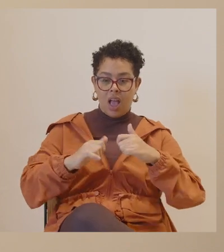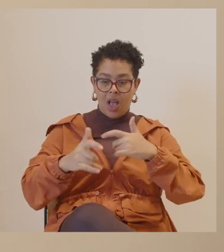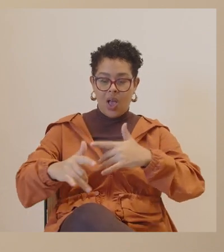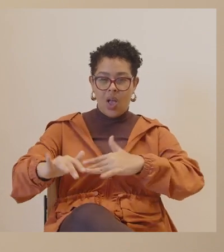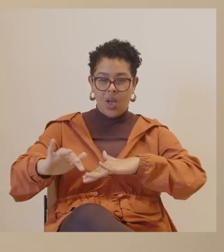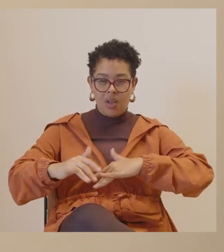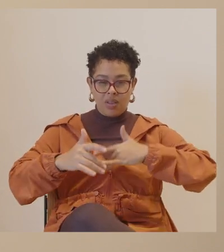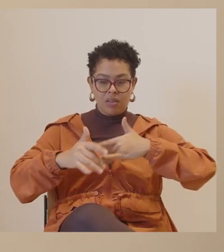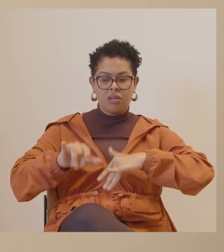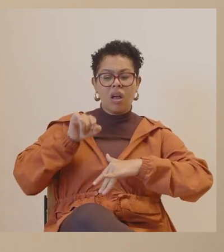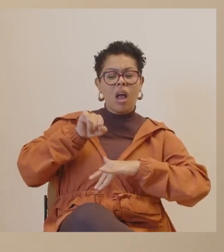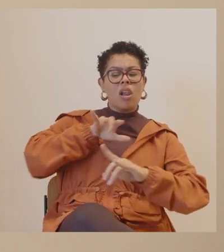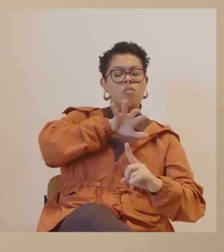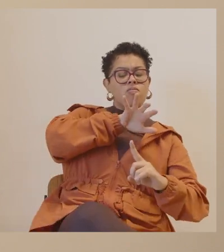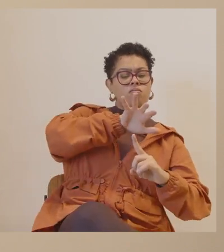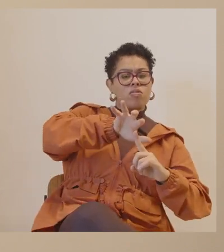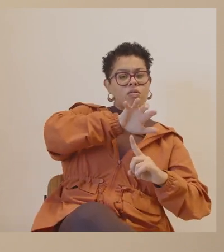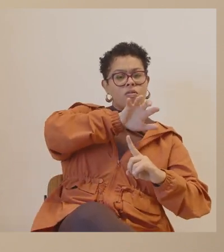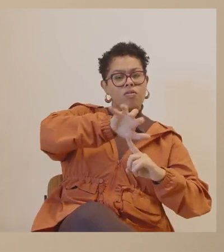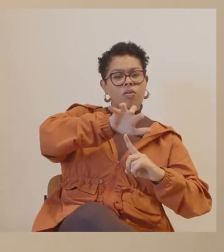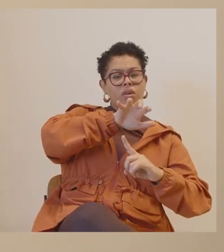assim, nessas